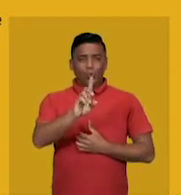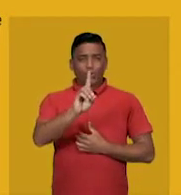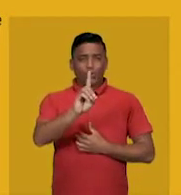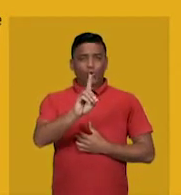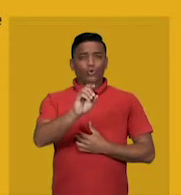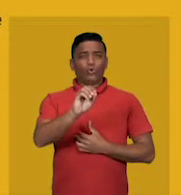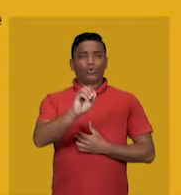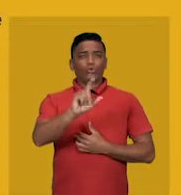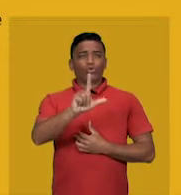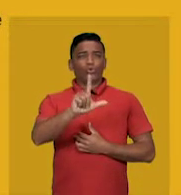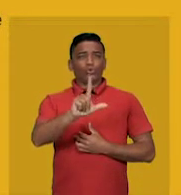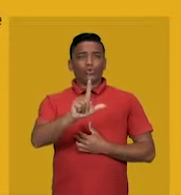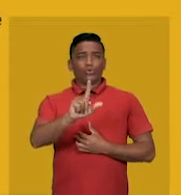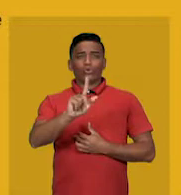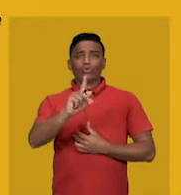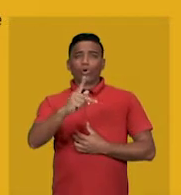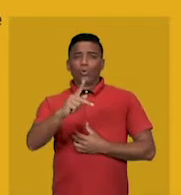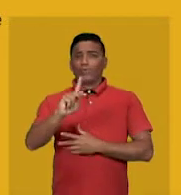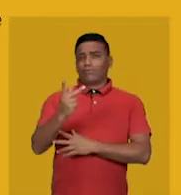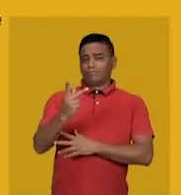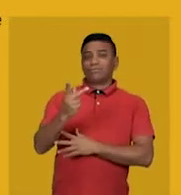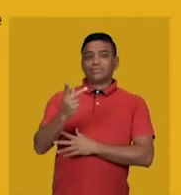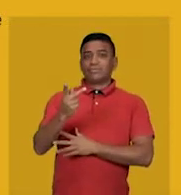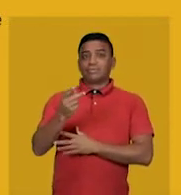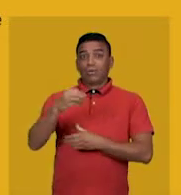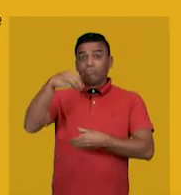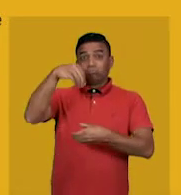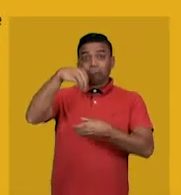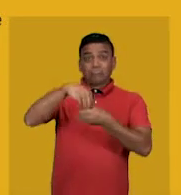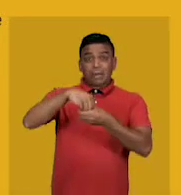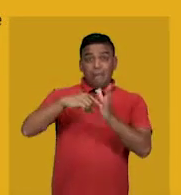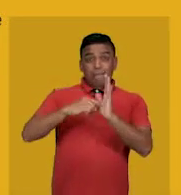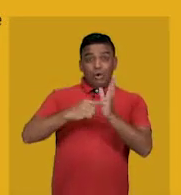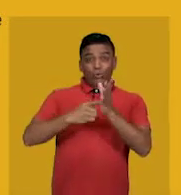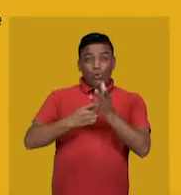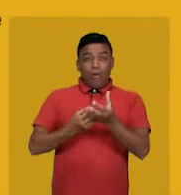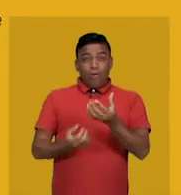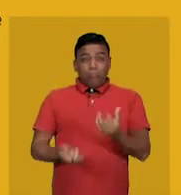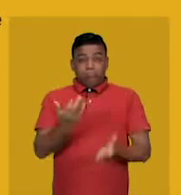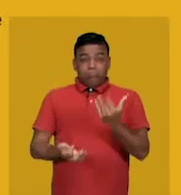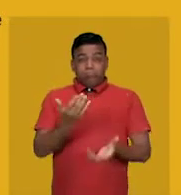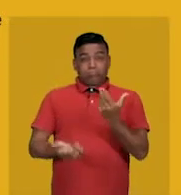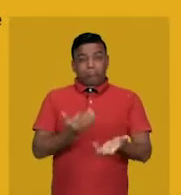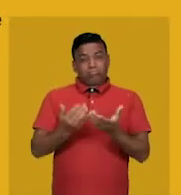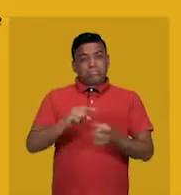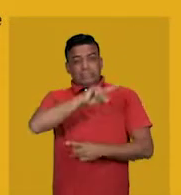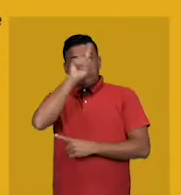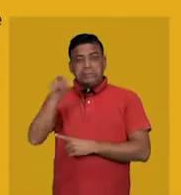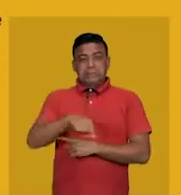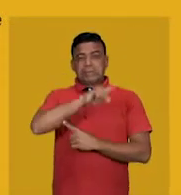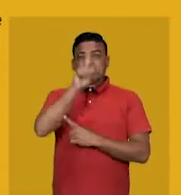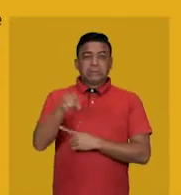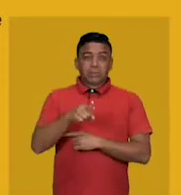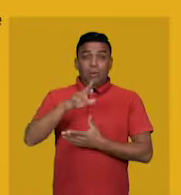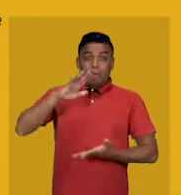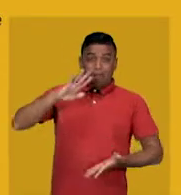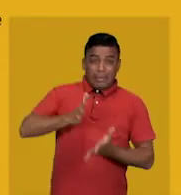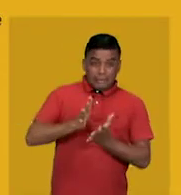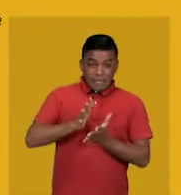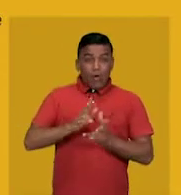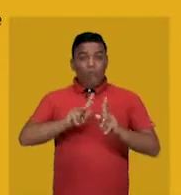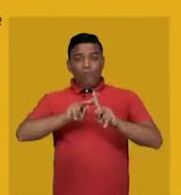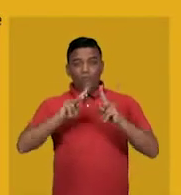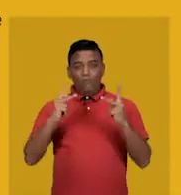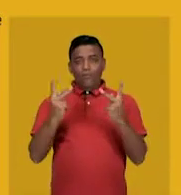motor a combustão interna de elevada eficiência, cujo ciclo está esquematizado no diagrama pressão-volume. O